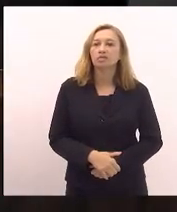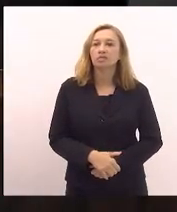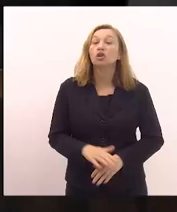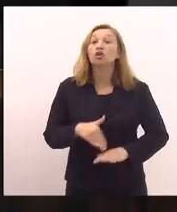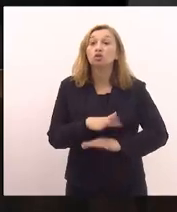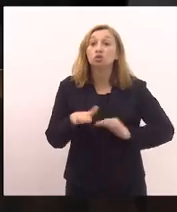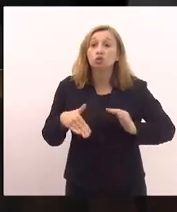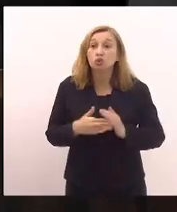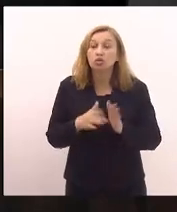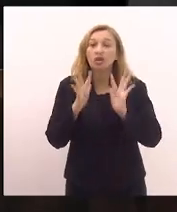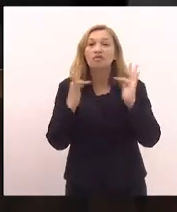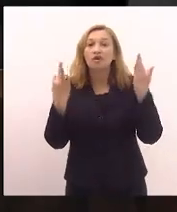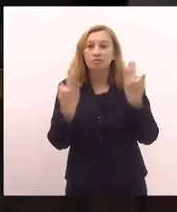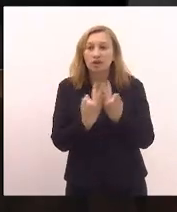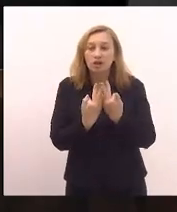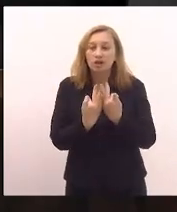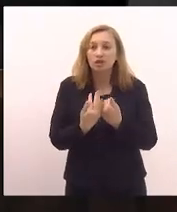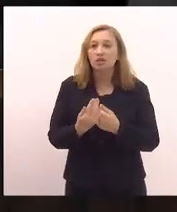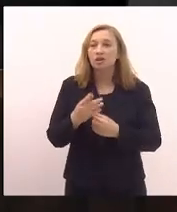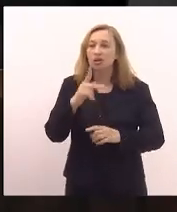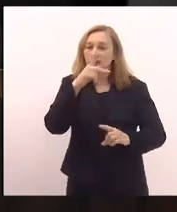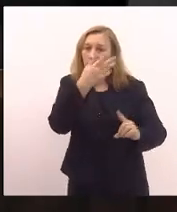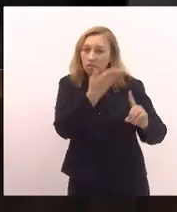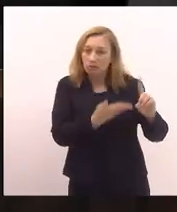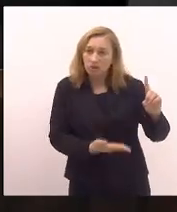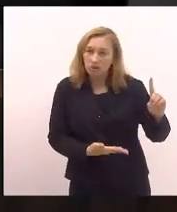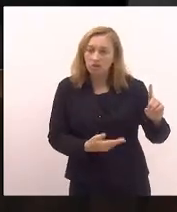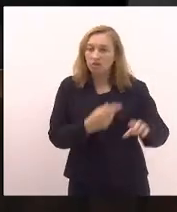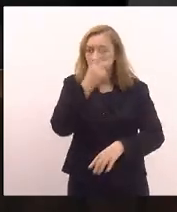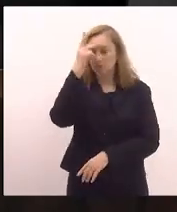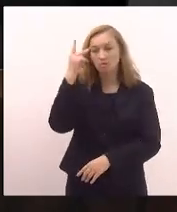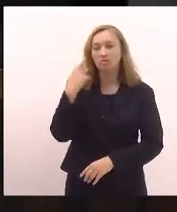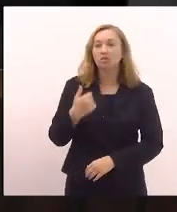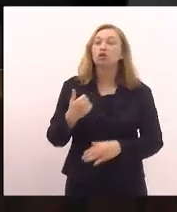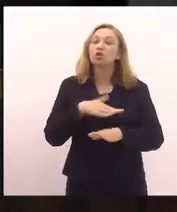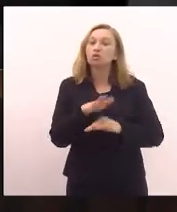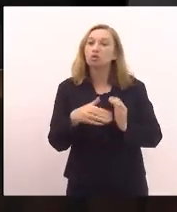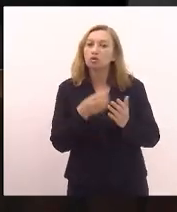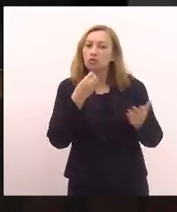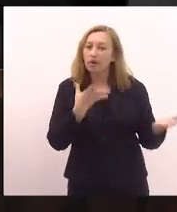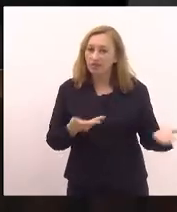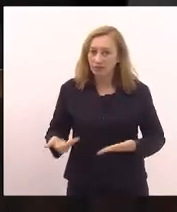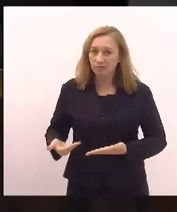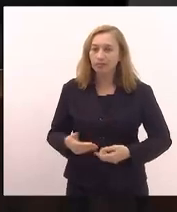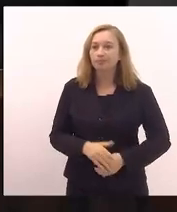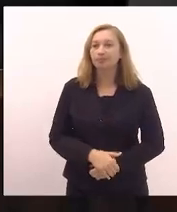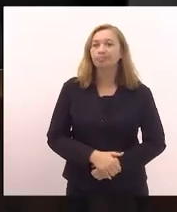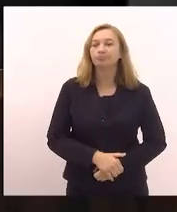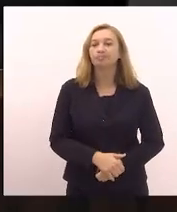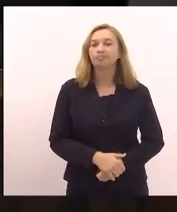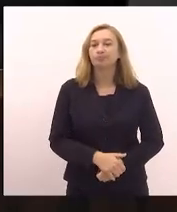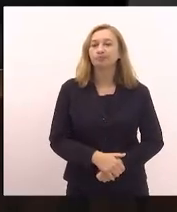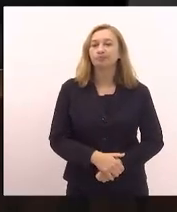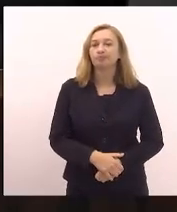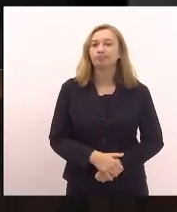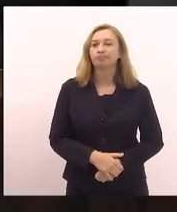de todos os familiares dos homenageados. Sejam todos muito bem-vindos.